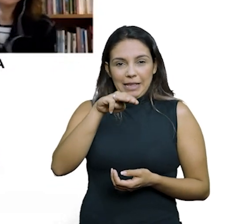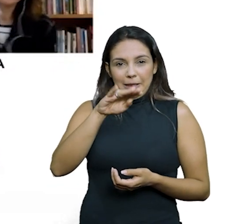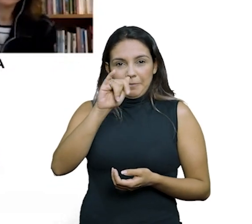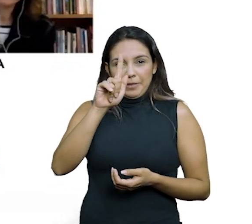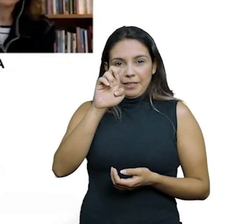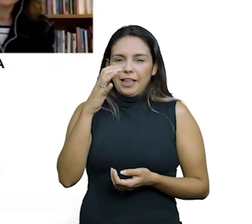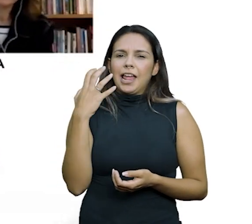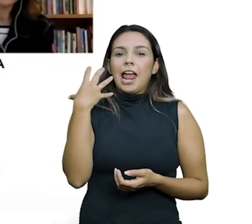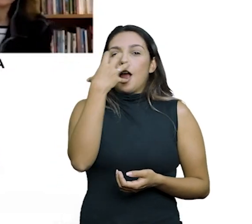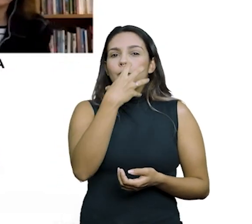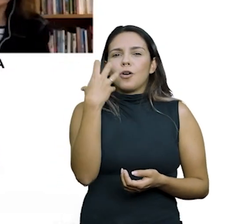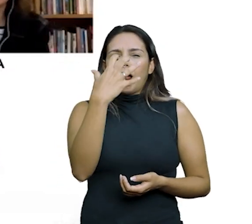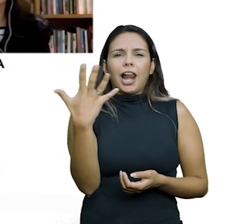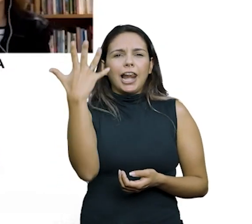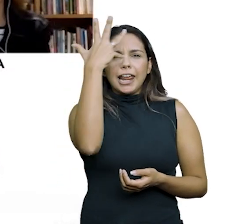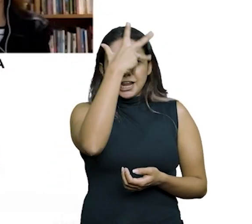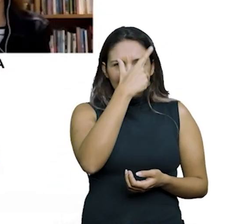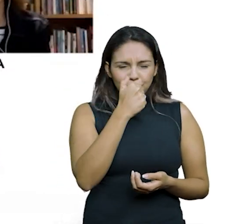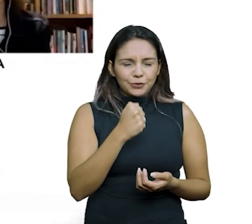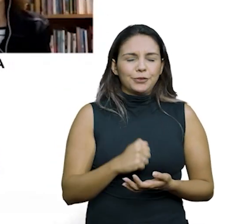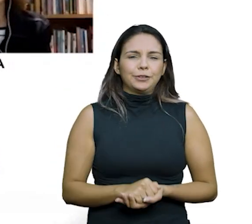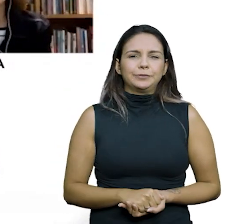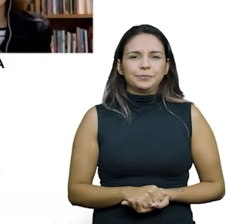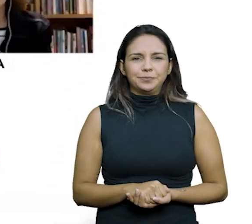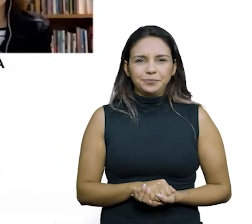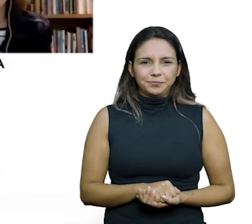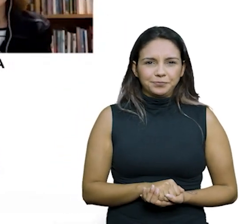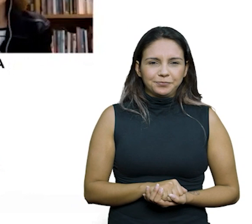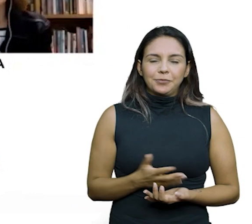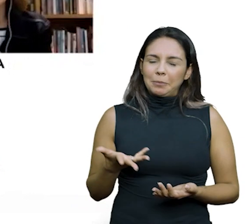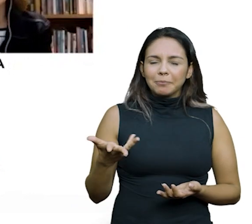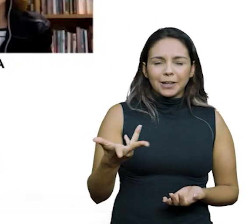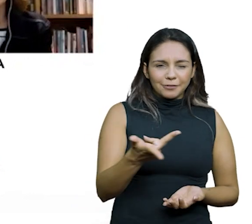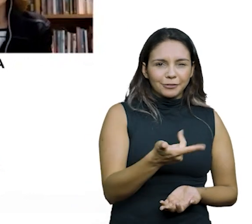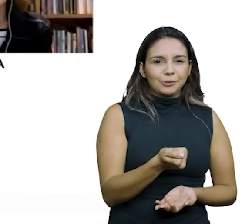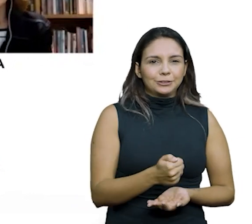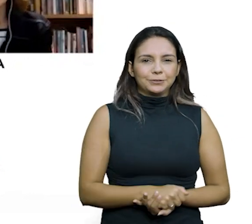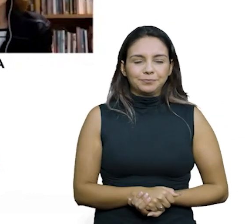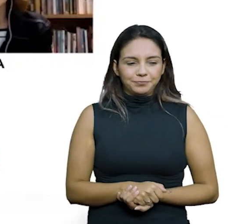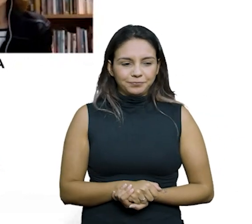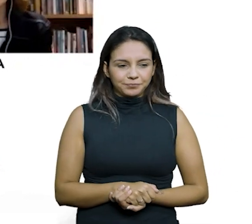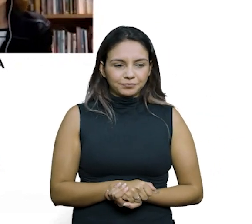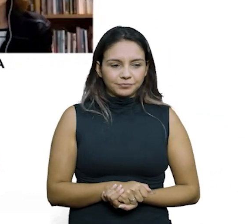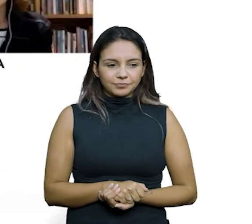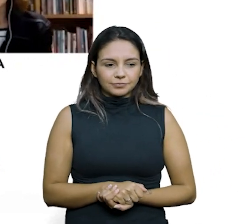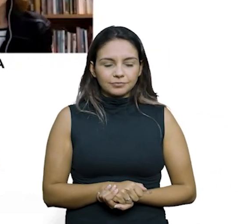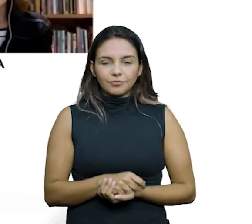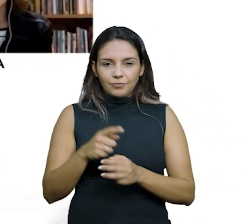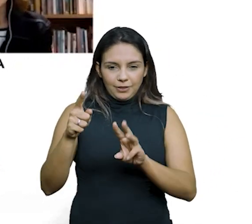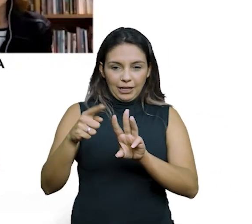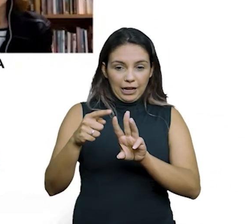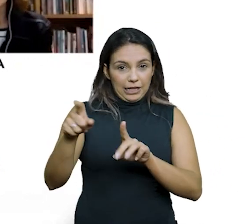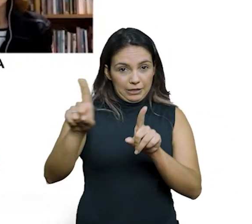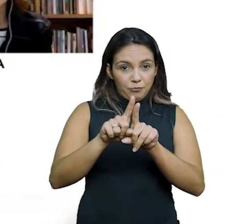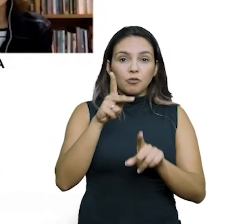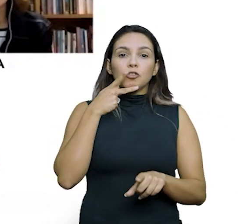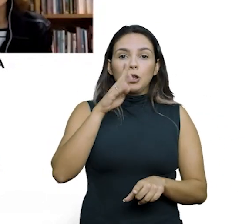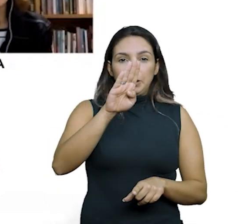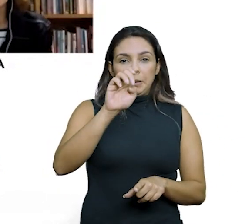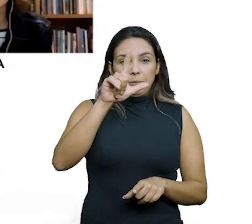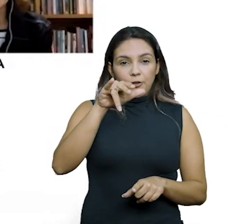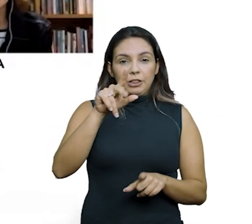musicou, que é uma coisa maravilhosa também, né? E o Belchior tem uma canção sobre o medo